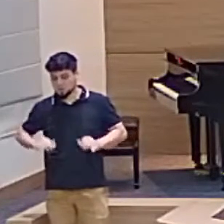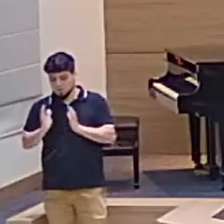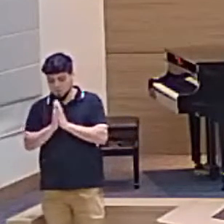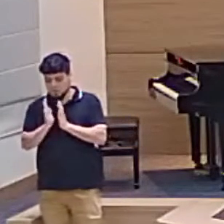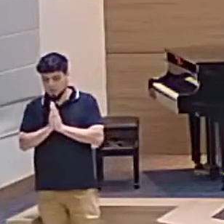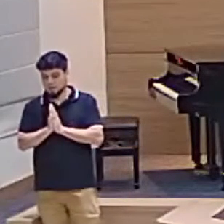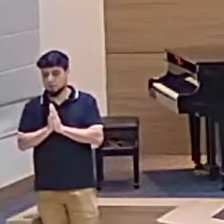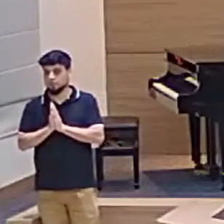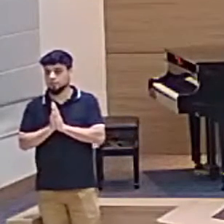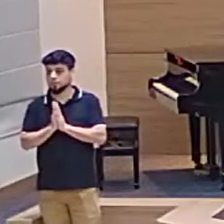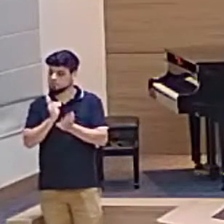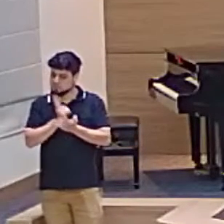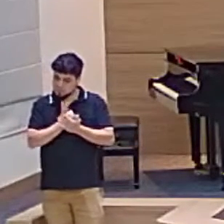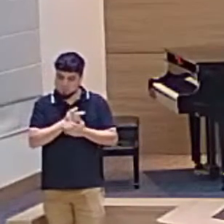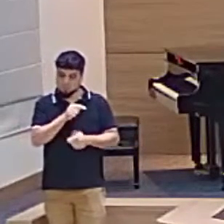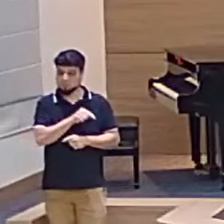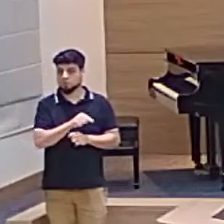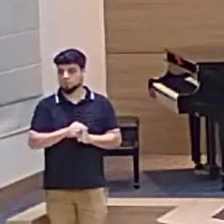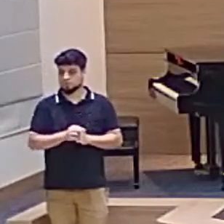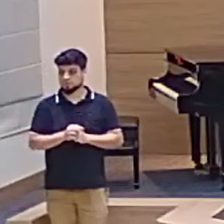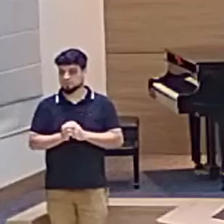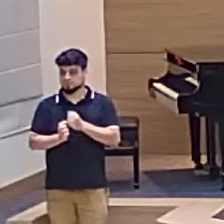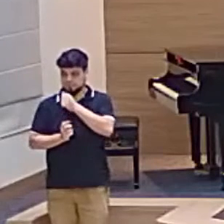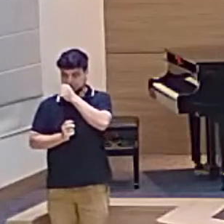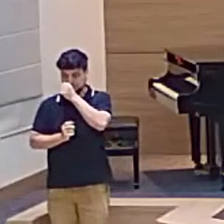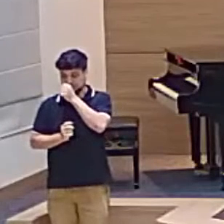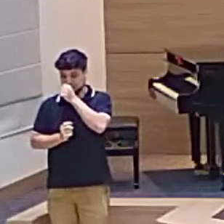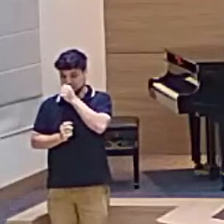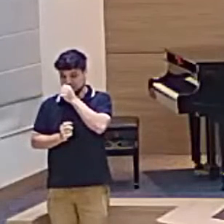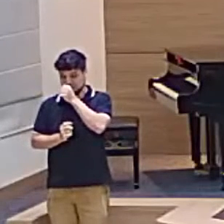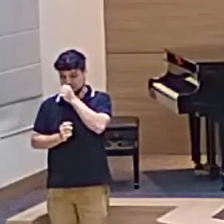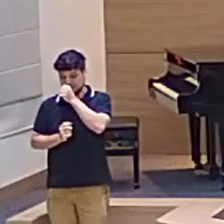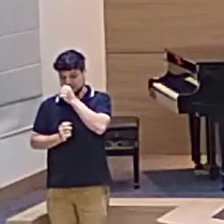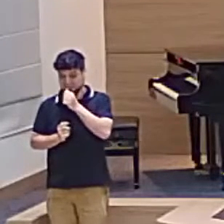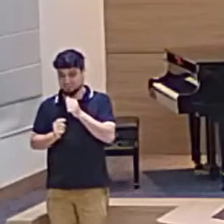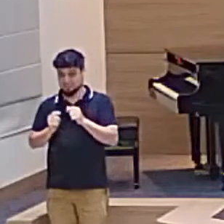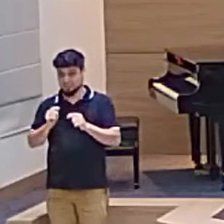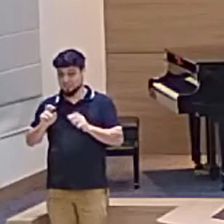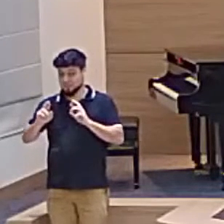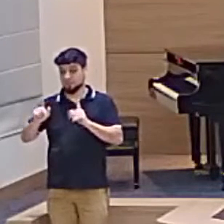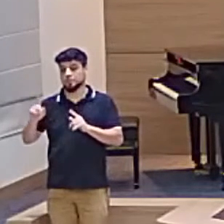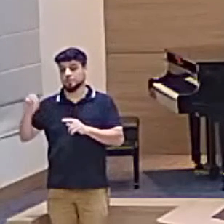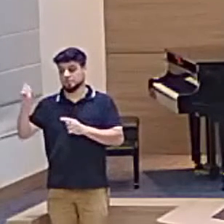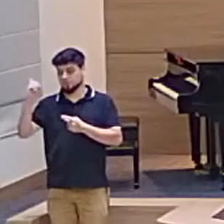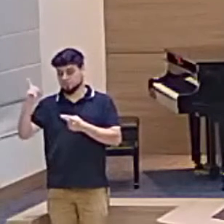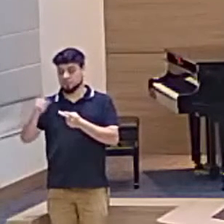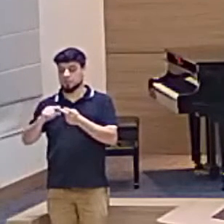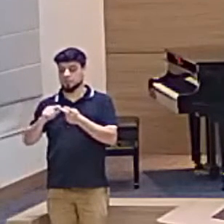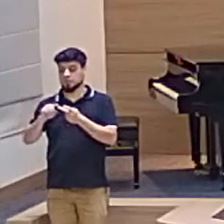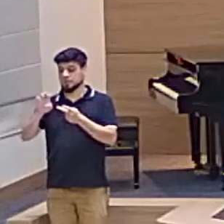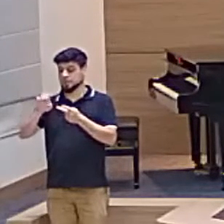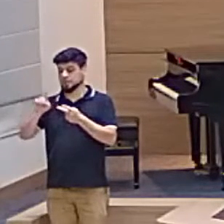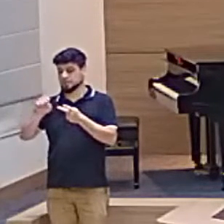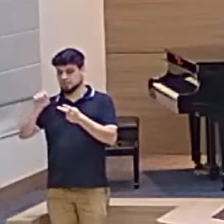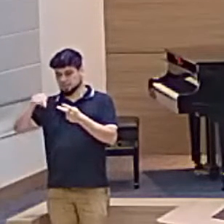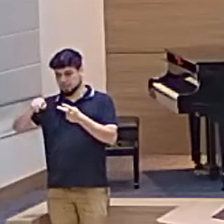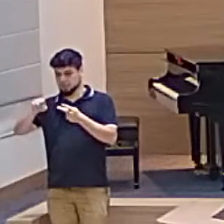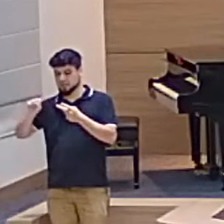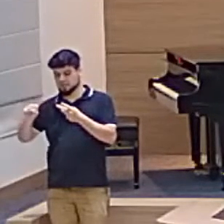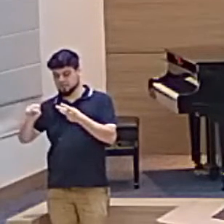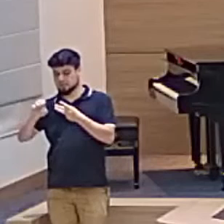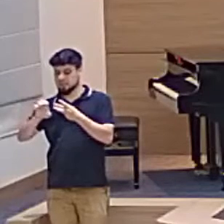fazia Olha a diferença de Davi Ezequias ele